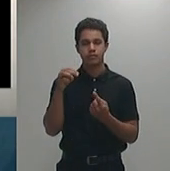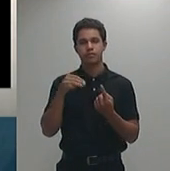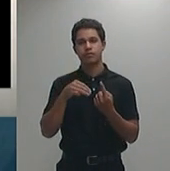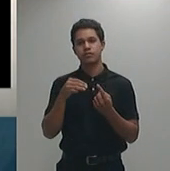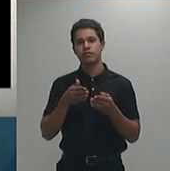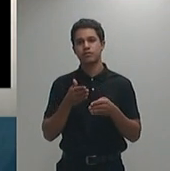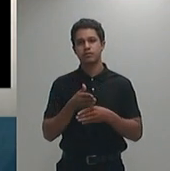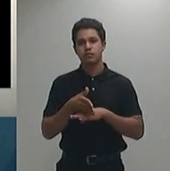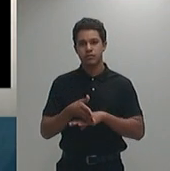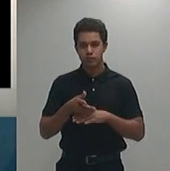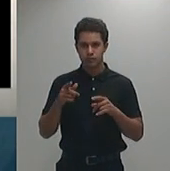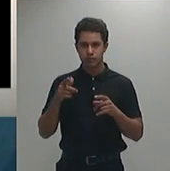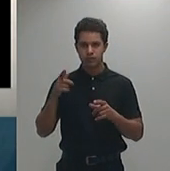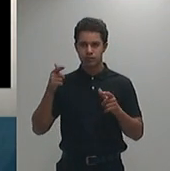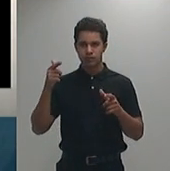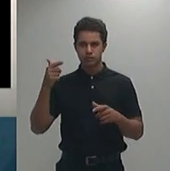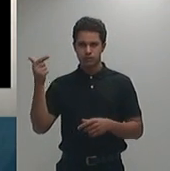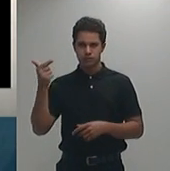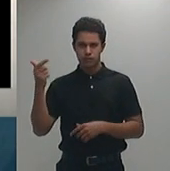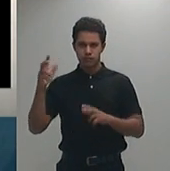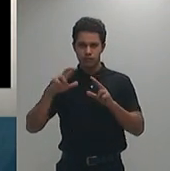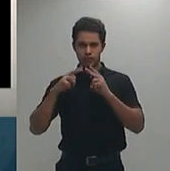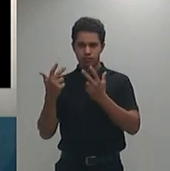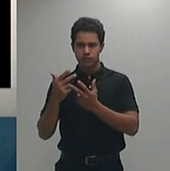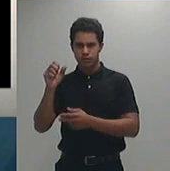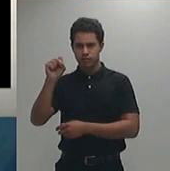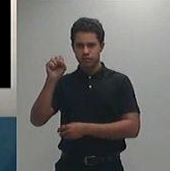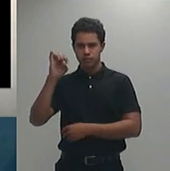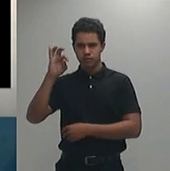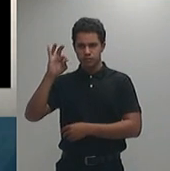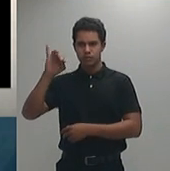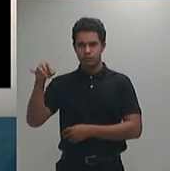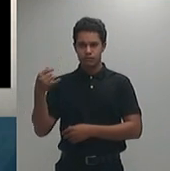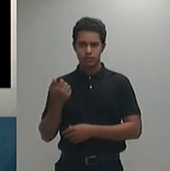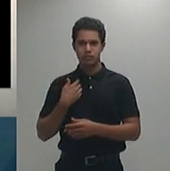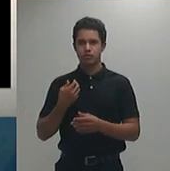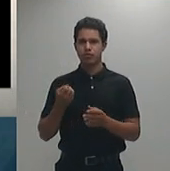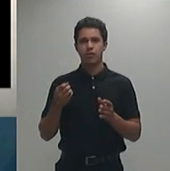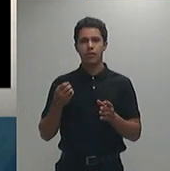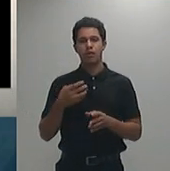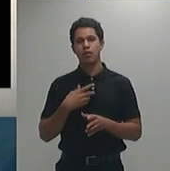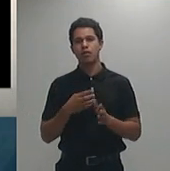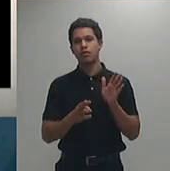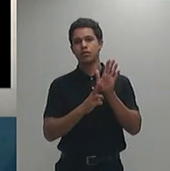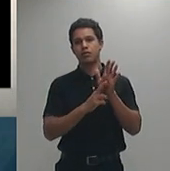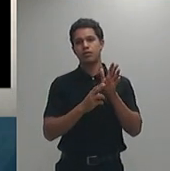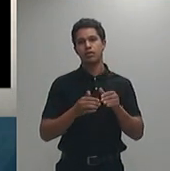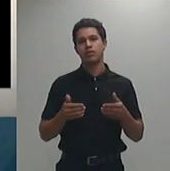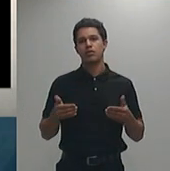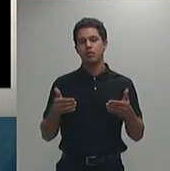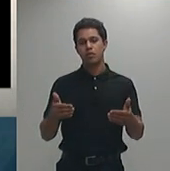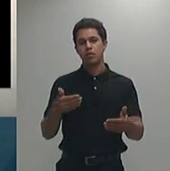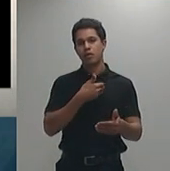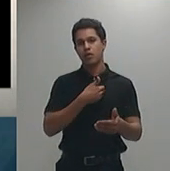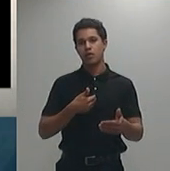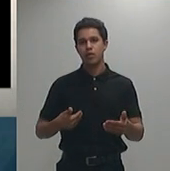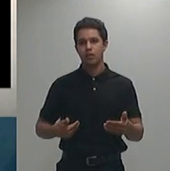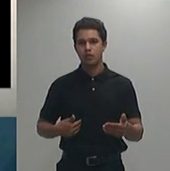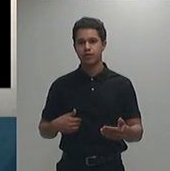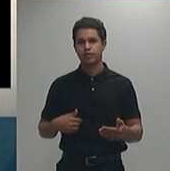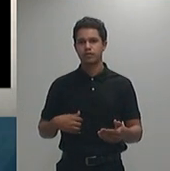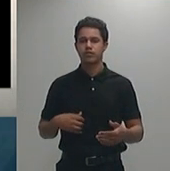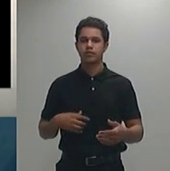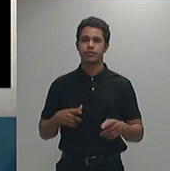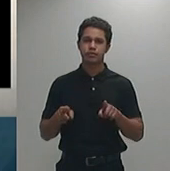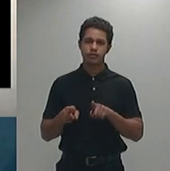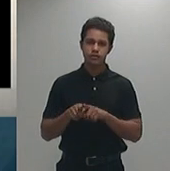seção das TJ não abre representante do Ministério Público ilustres colegas que me antecederam na nesta